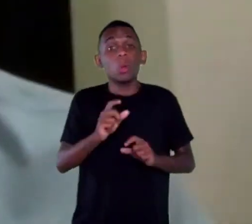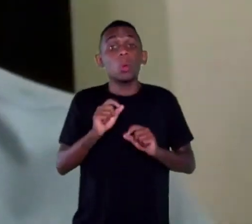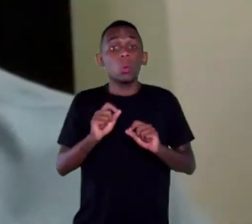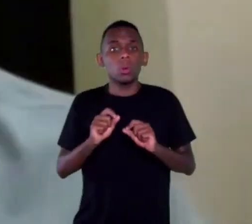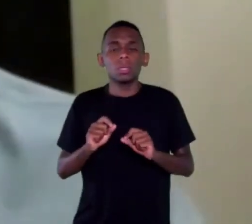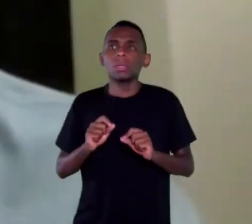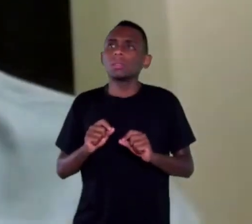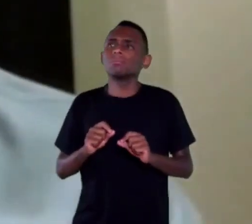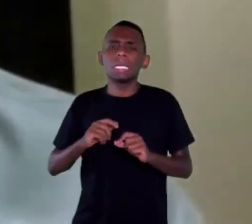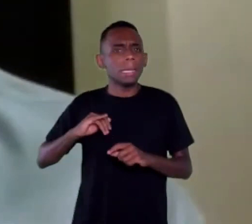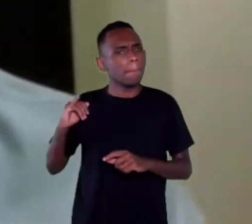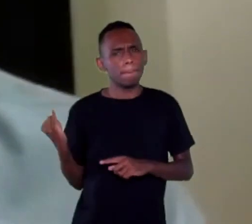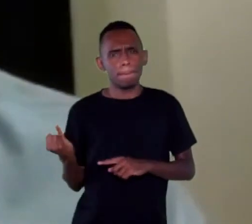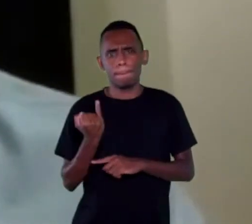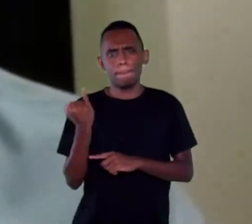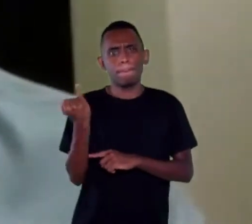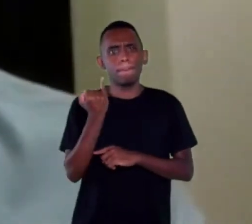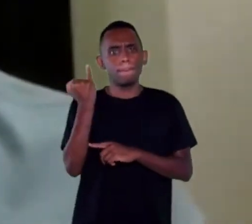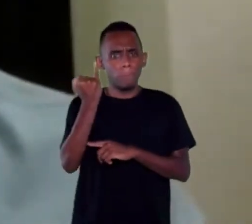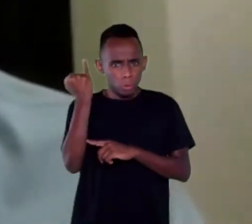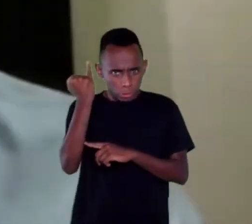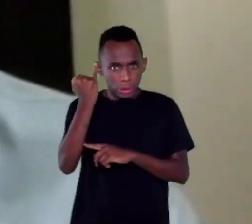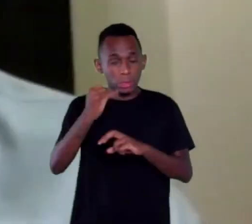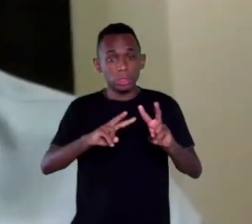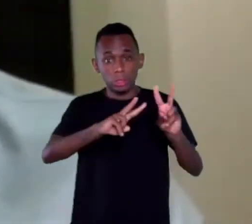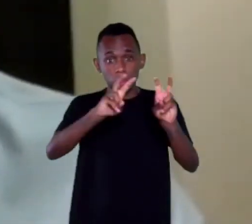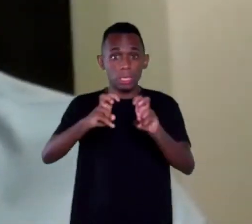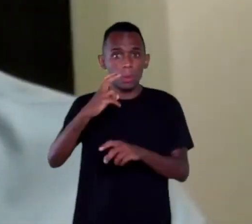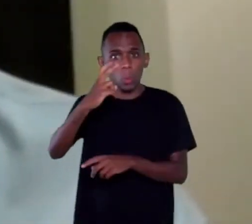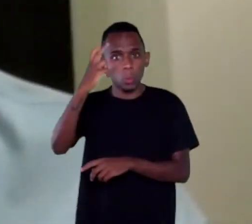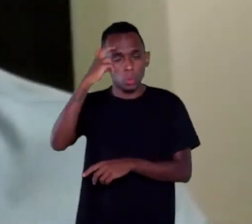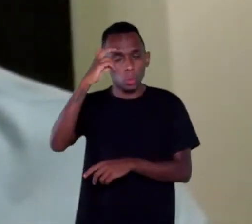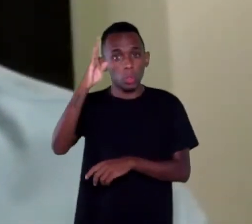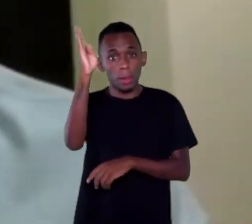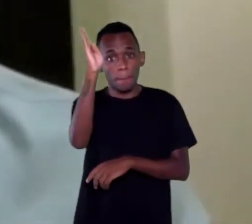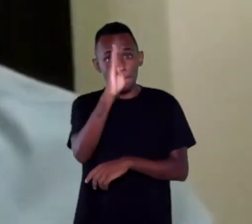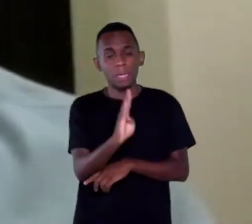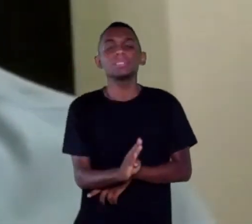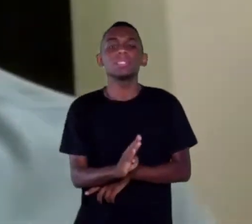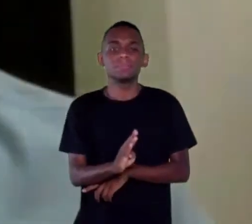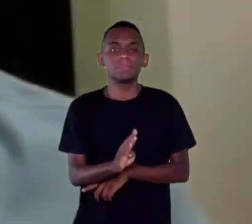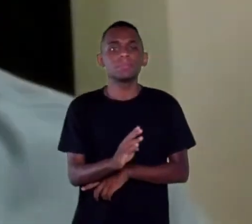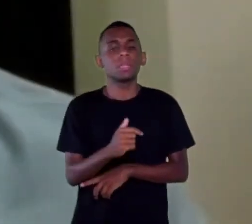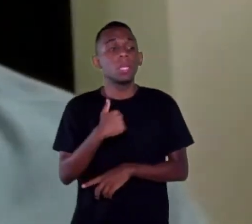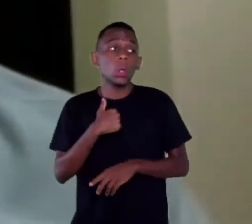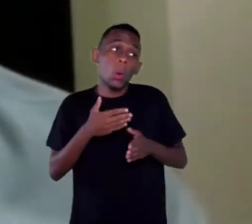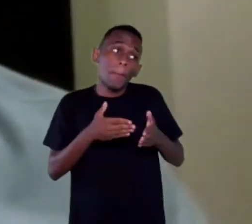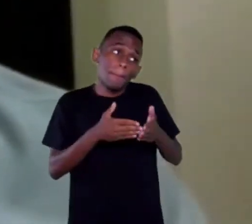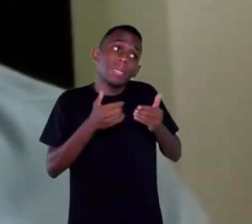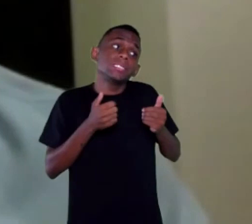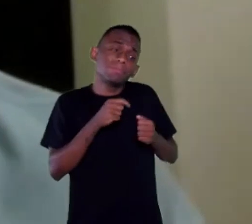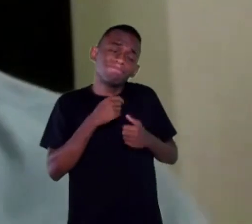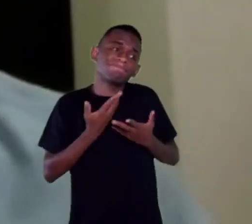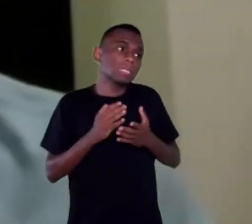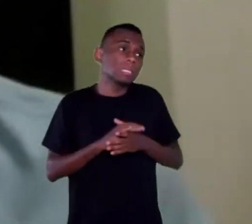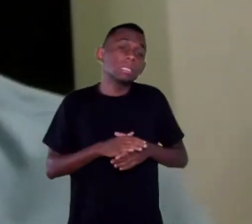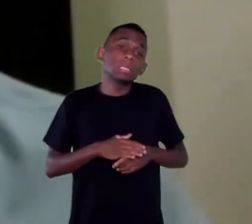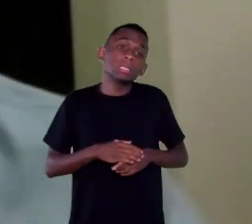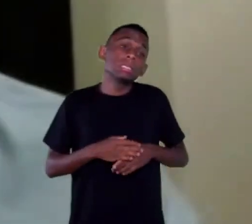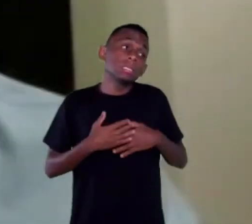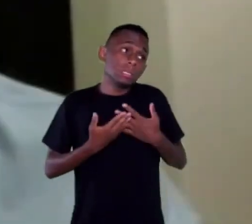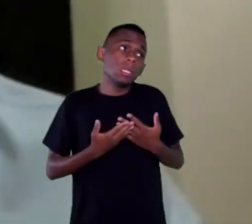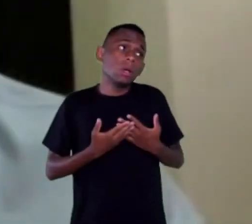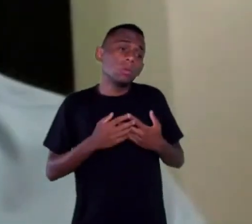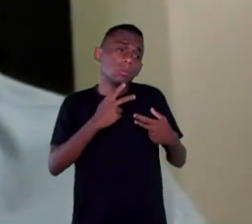muita importância para a questão cultural brasileira, e eu pedi para ele, falei assim, Brau, me presenteia